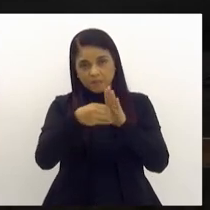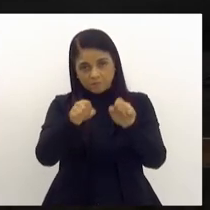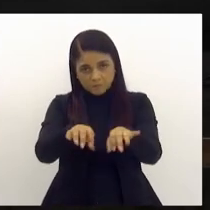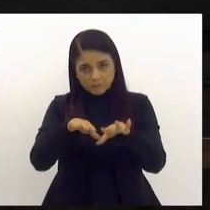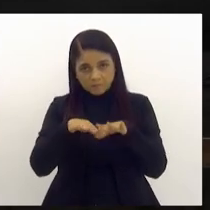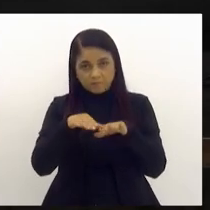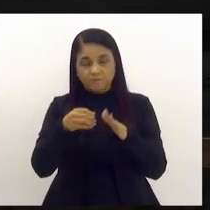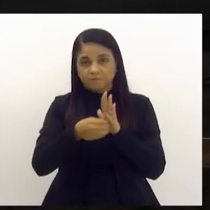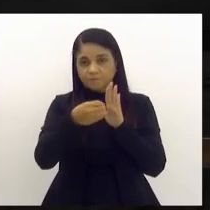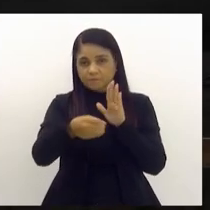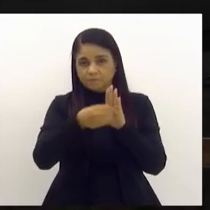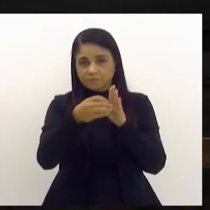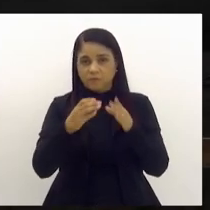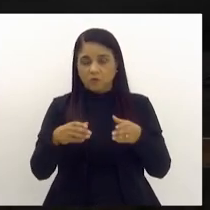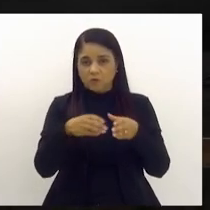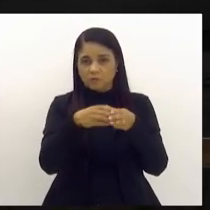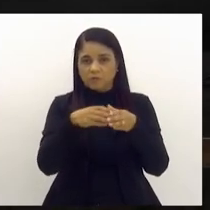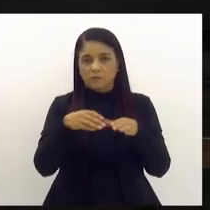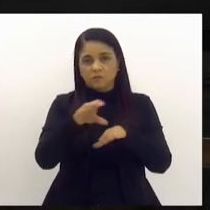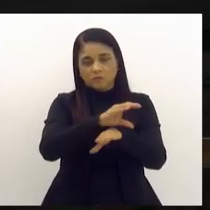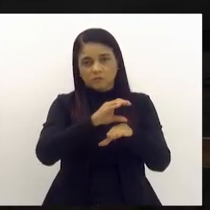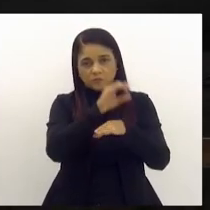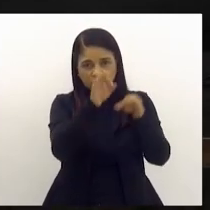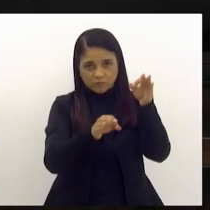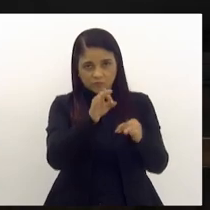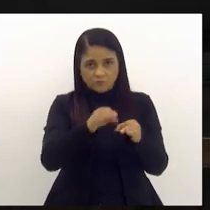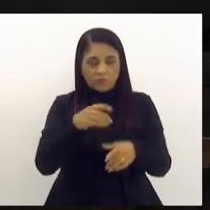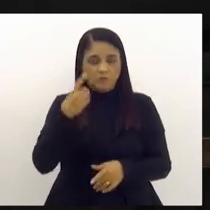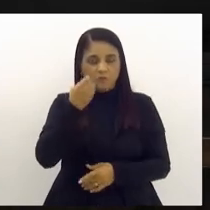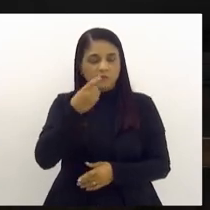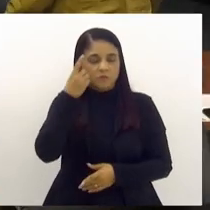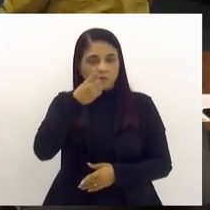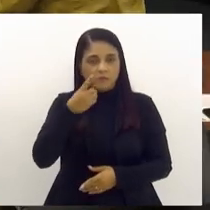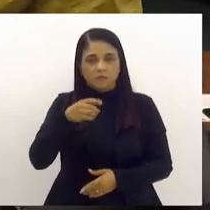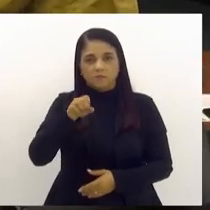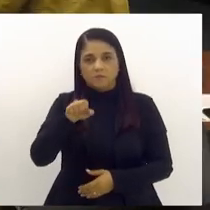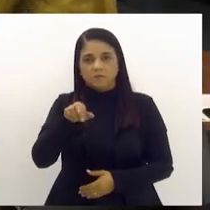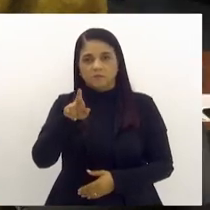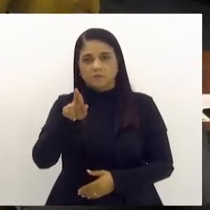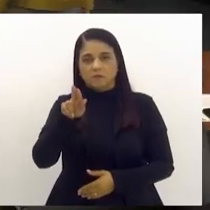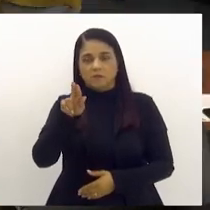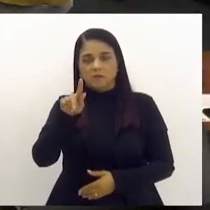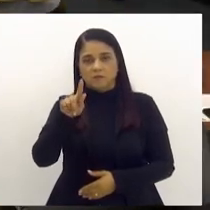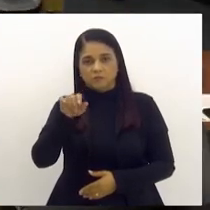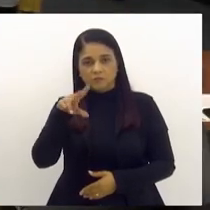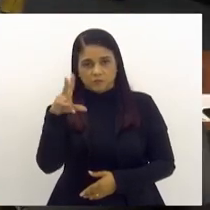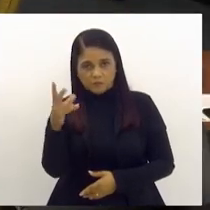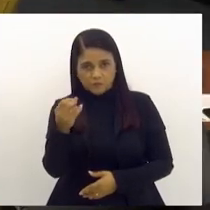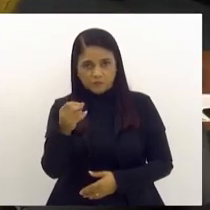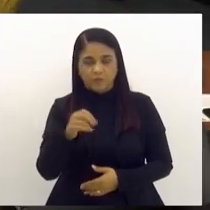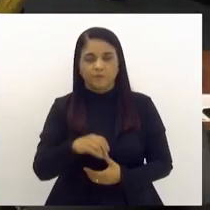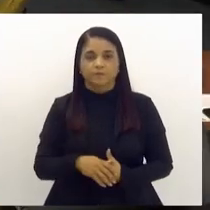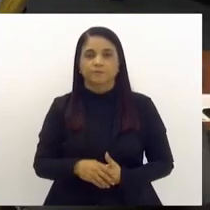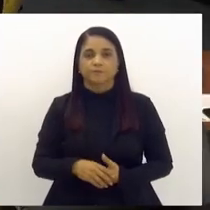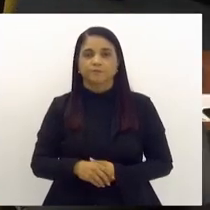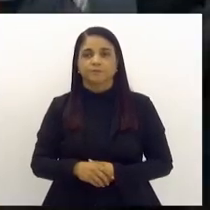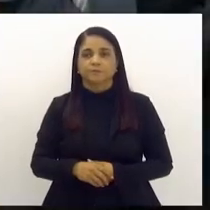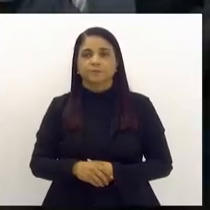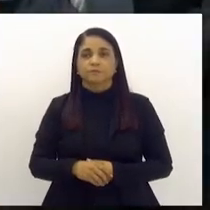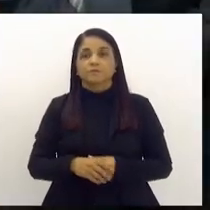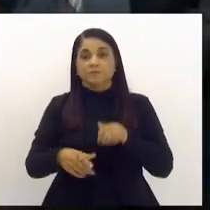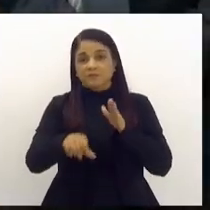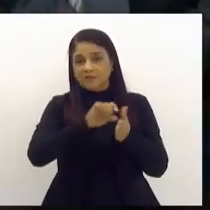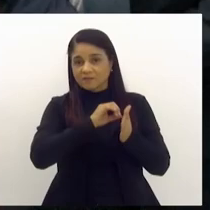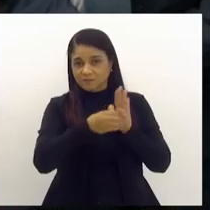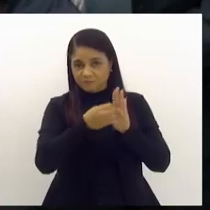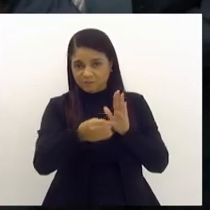Para emitir parecer pela Comissão de Constituição e Justiça, deputado doutor Serginho. Presidente, antes do parecer, comunicar que o deputado